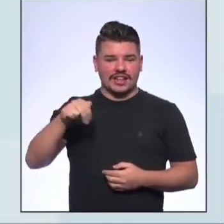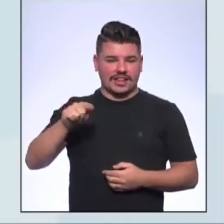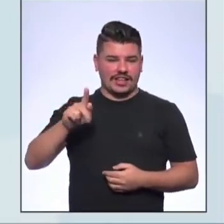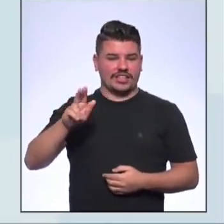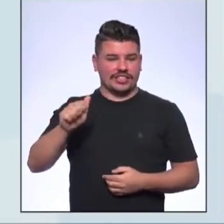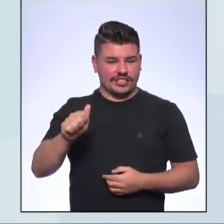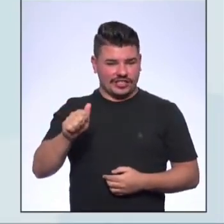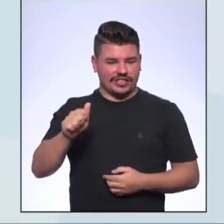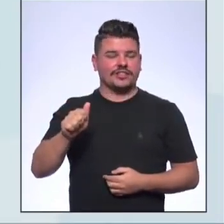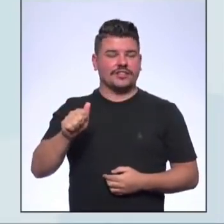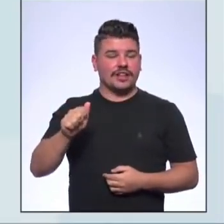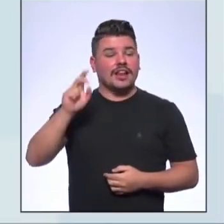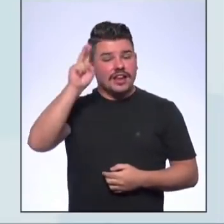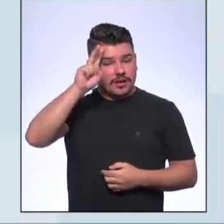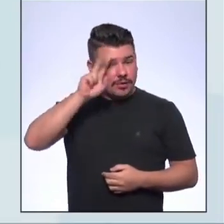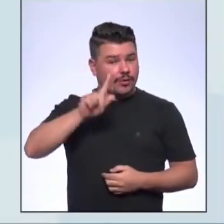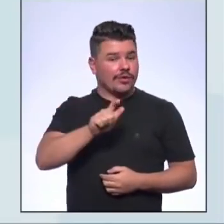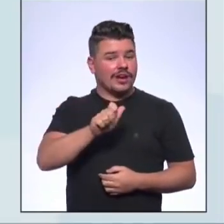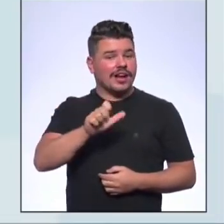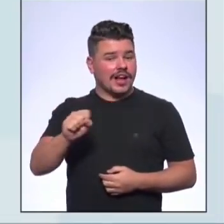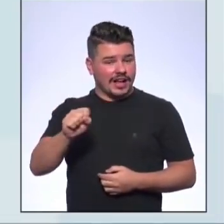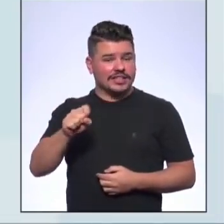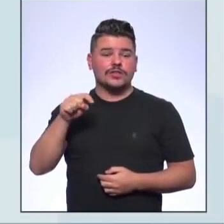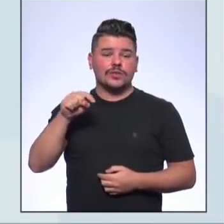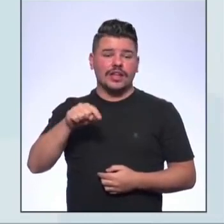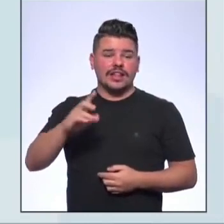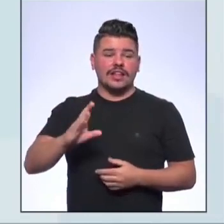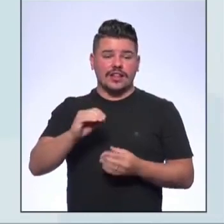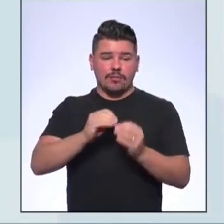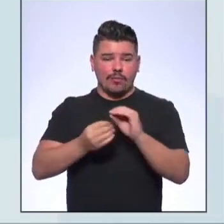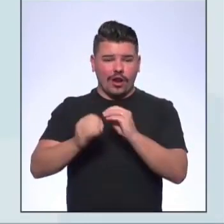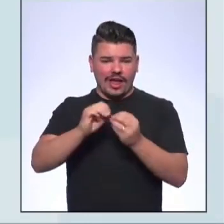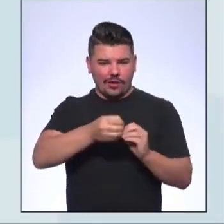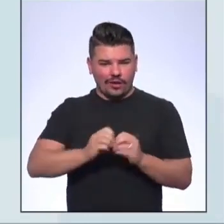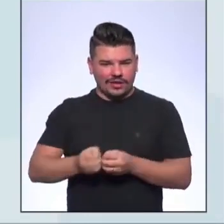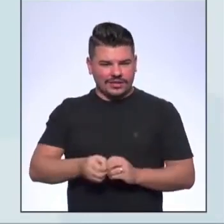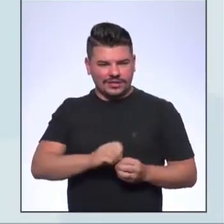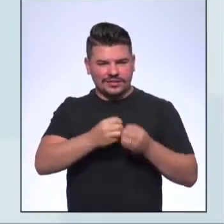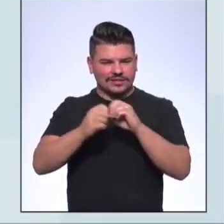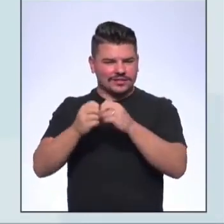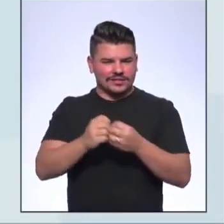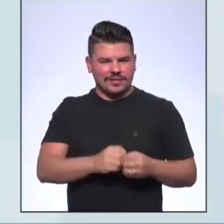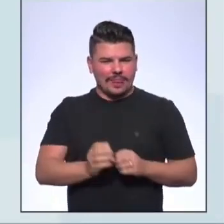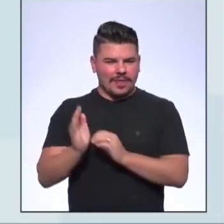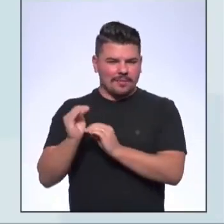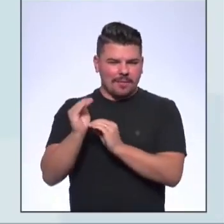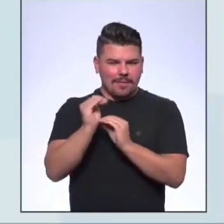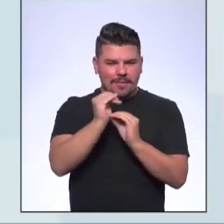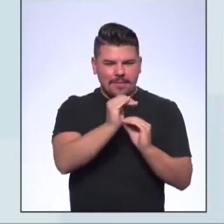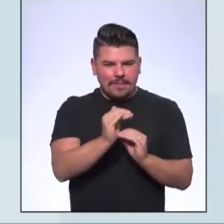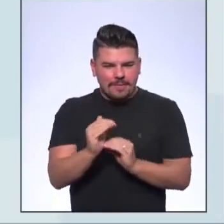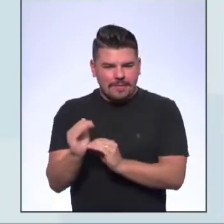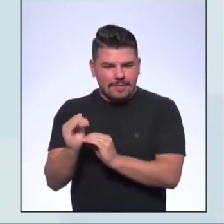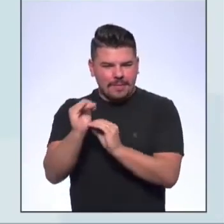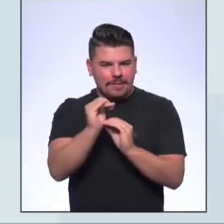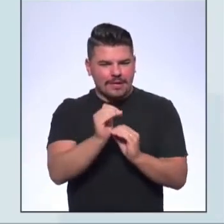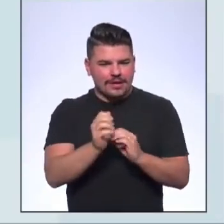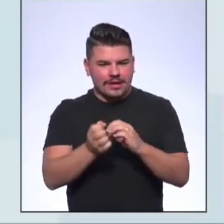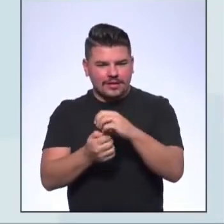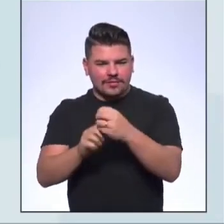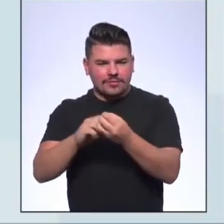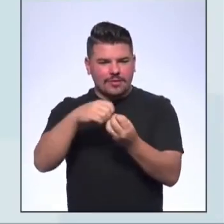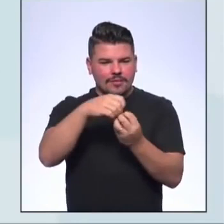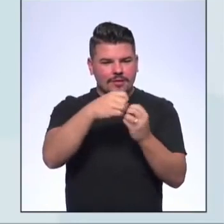gás. Lembra que um gás é composto de quê? De moléculas, né? Partículas. Todas essas moléculas estão o quê? Estão